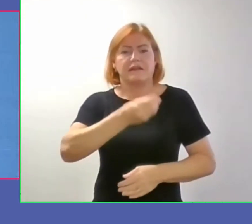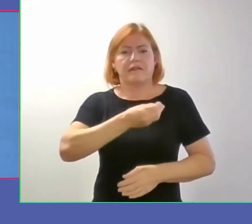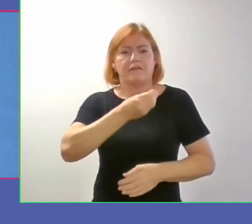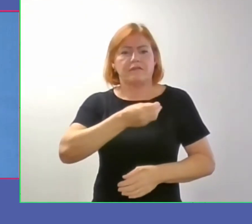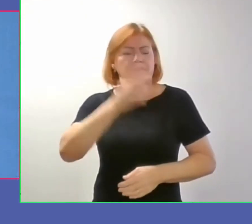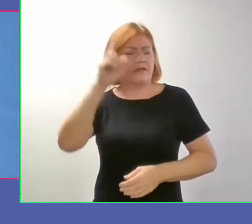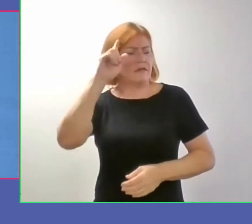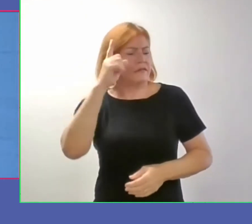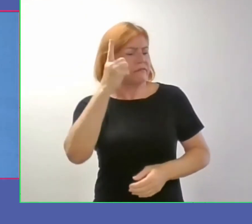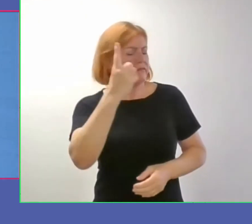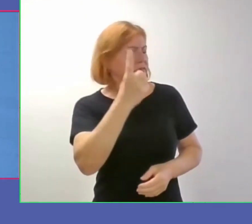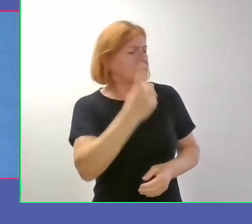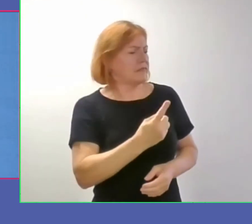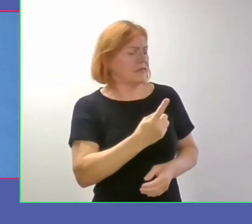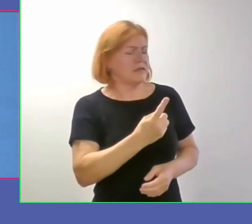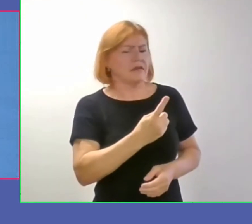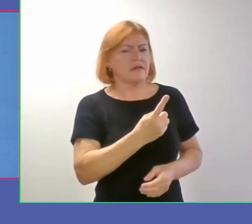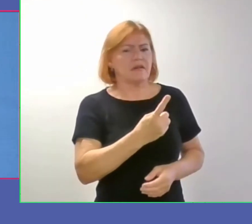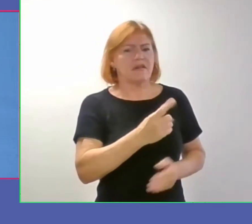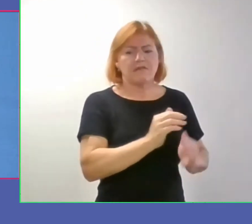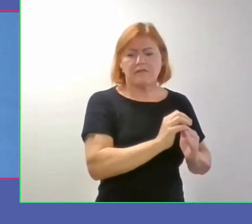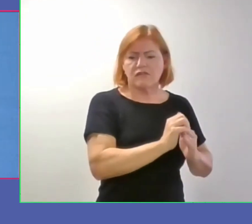o povo, né?